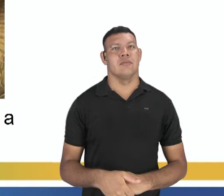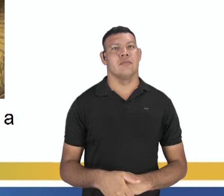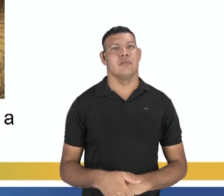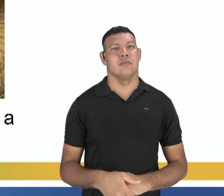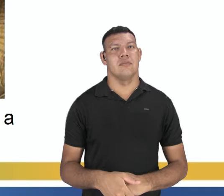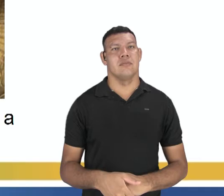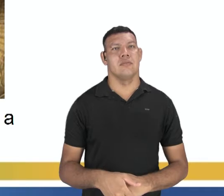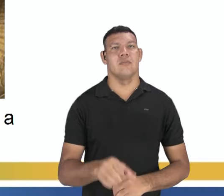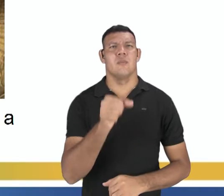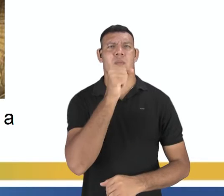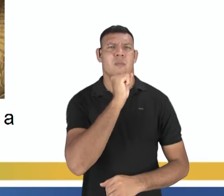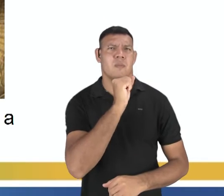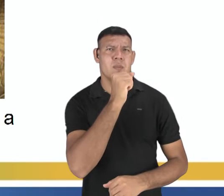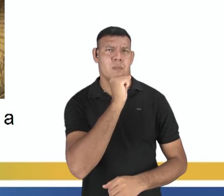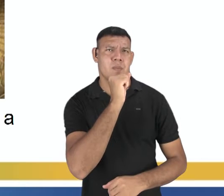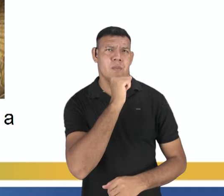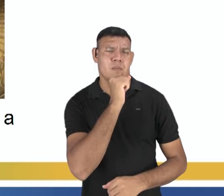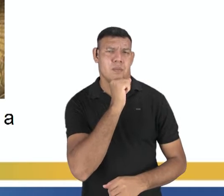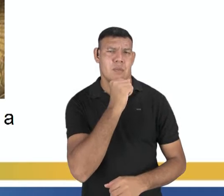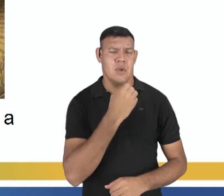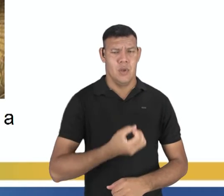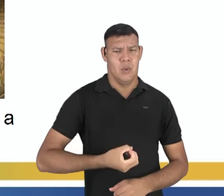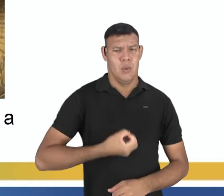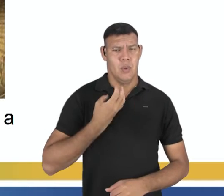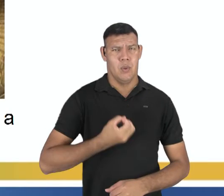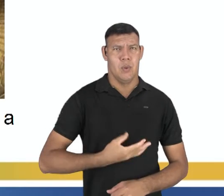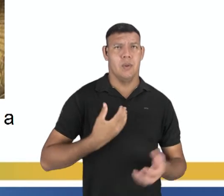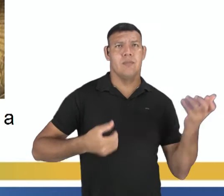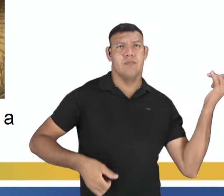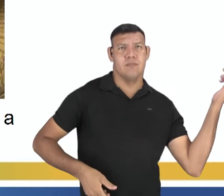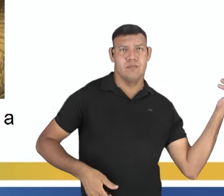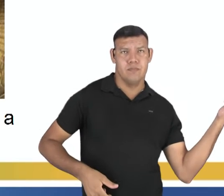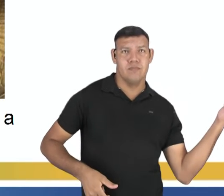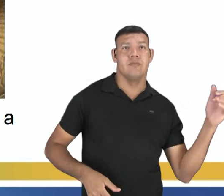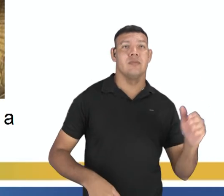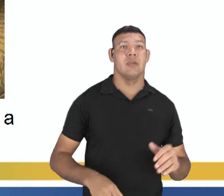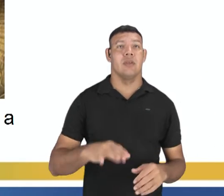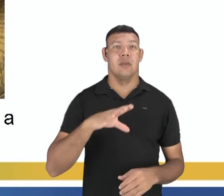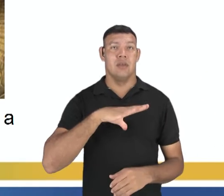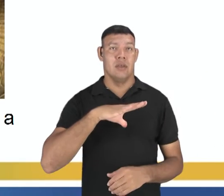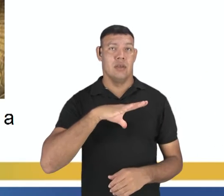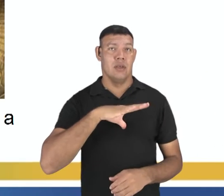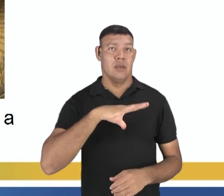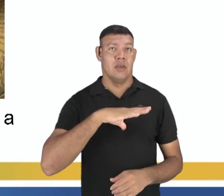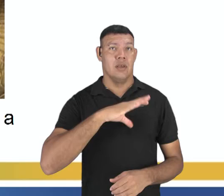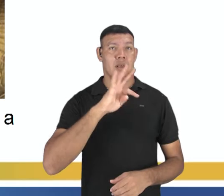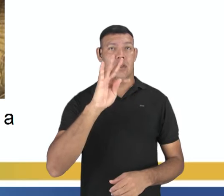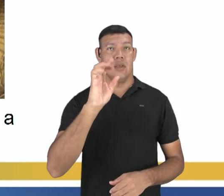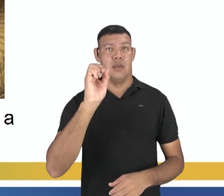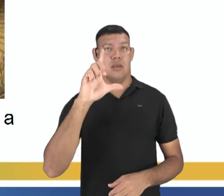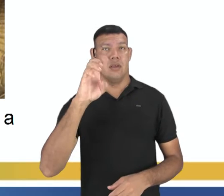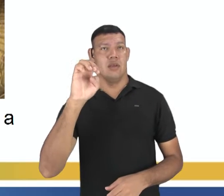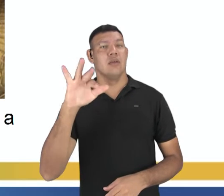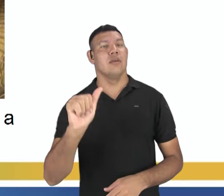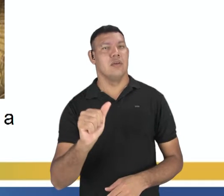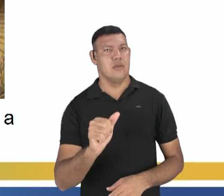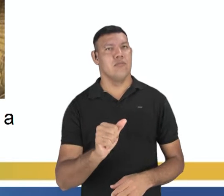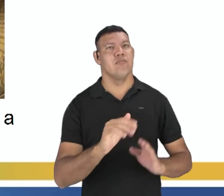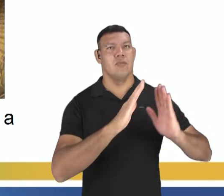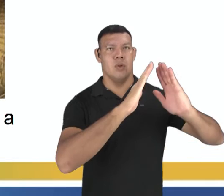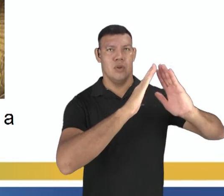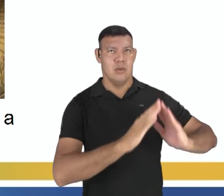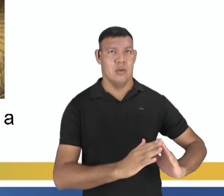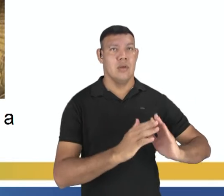uma velha quisera trovar, quando em Toledo fiquei desta vez. E veio-me Urraca